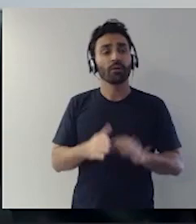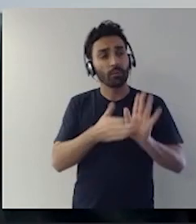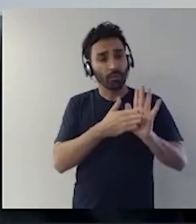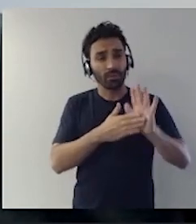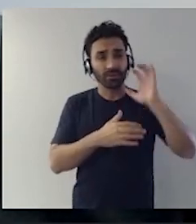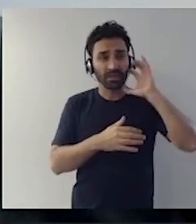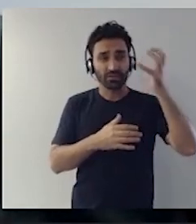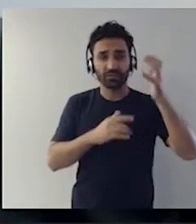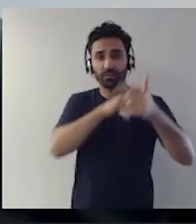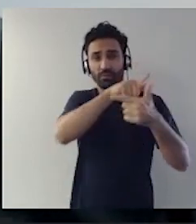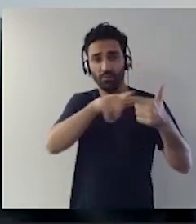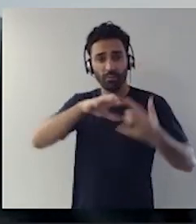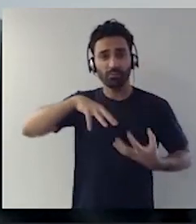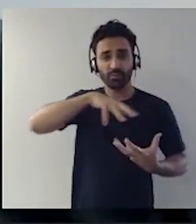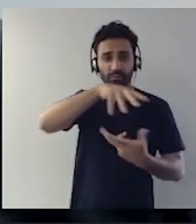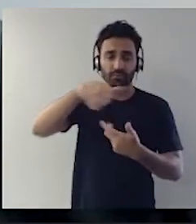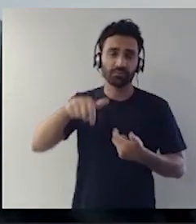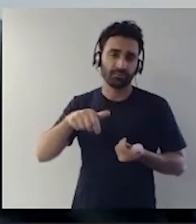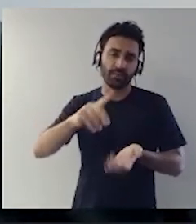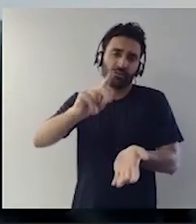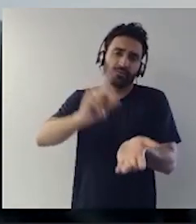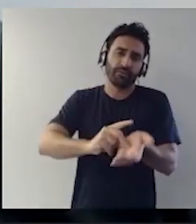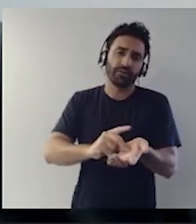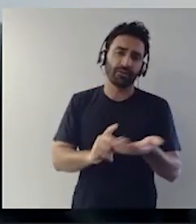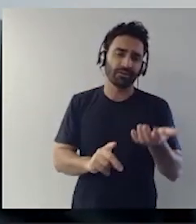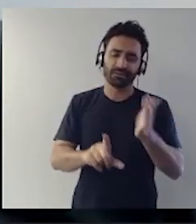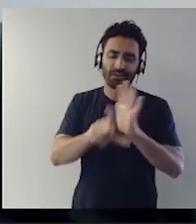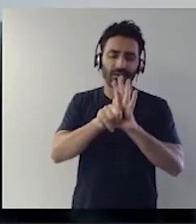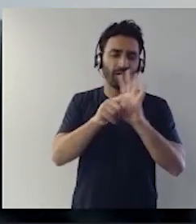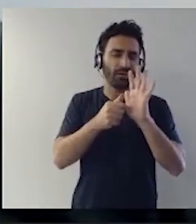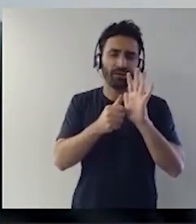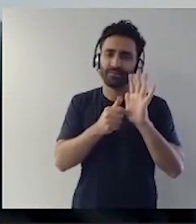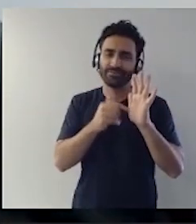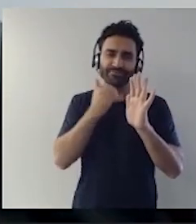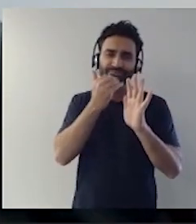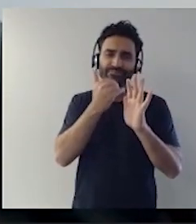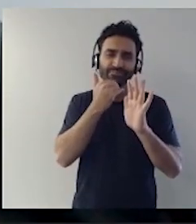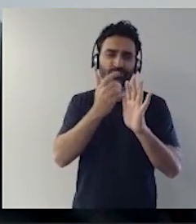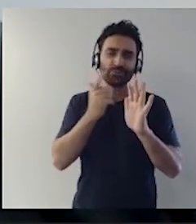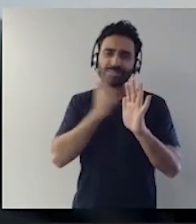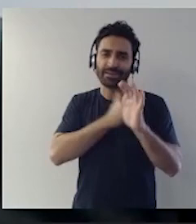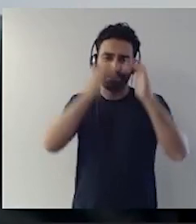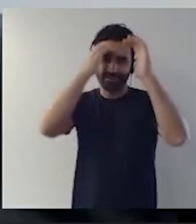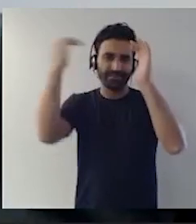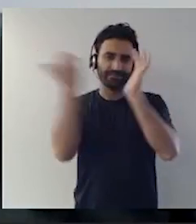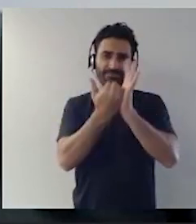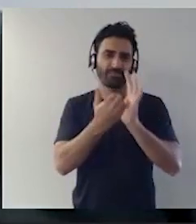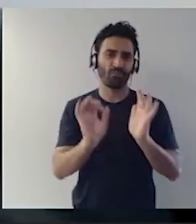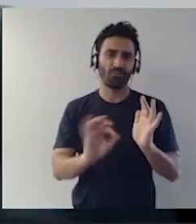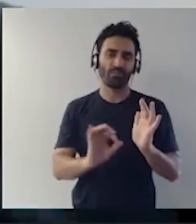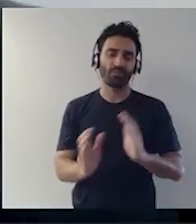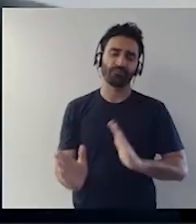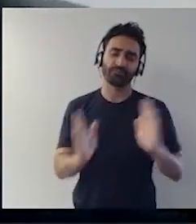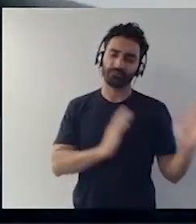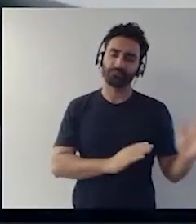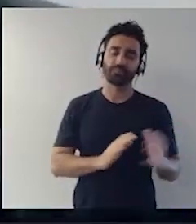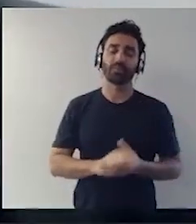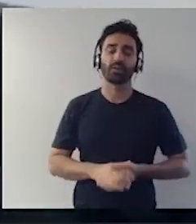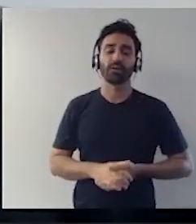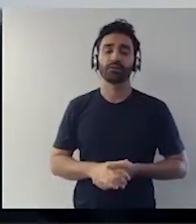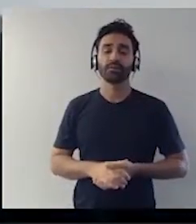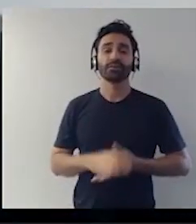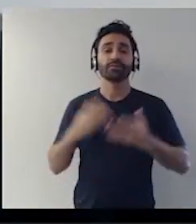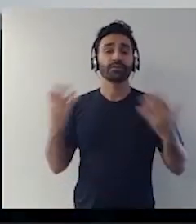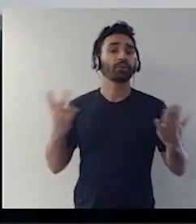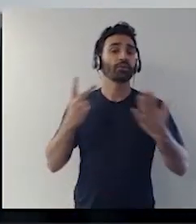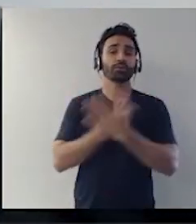do mundo, sejamos honestos, é uma lei que já nasce com condições difíceis de serem cumpridas. E com isso nós tivemos a